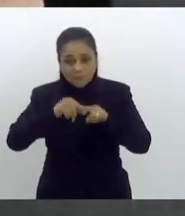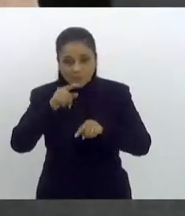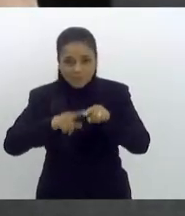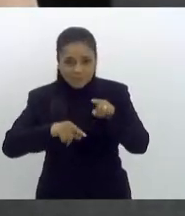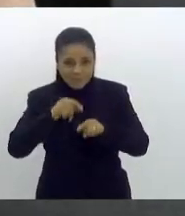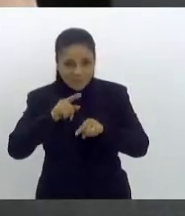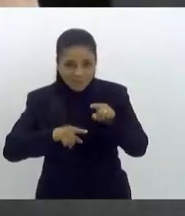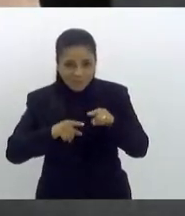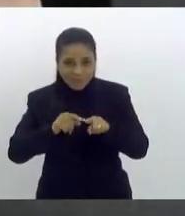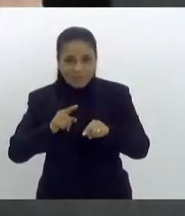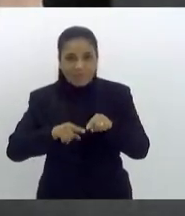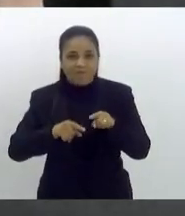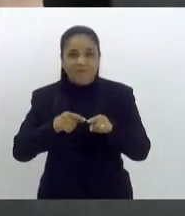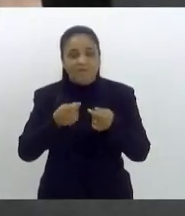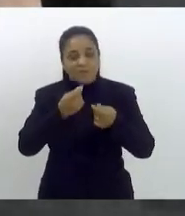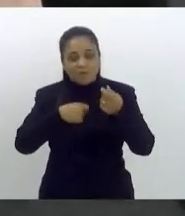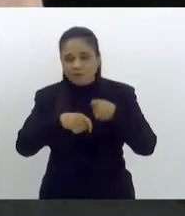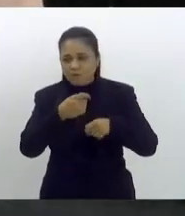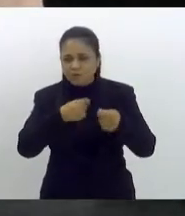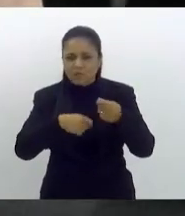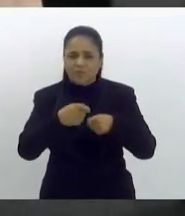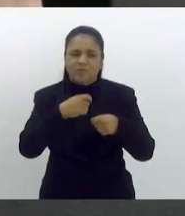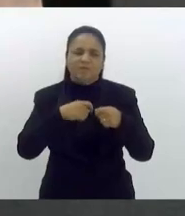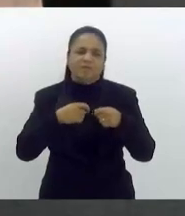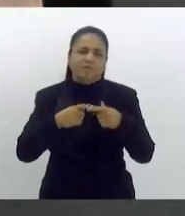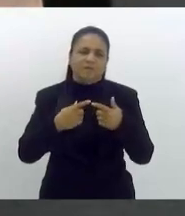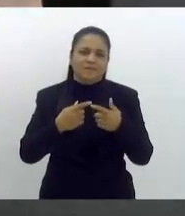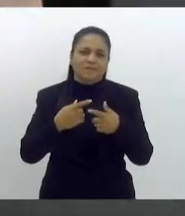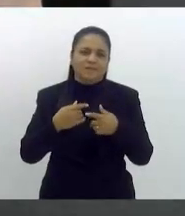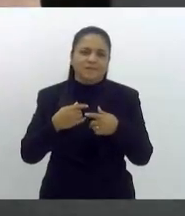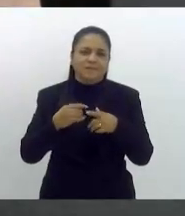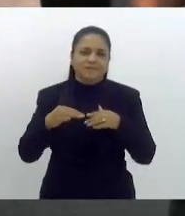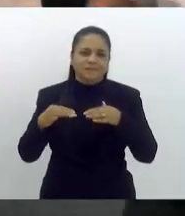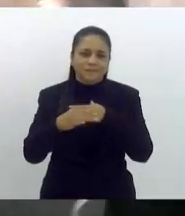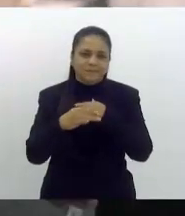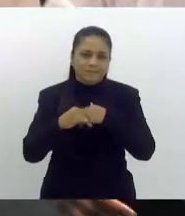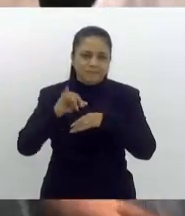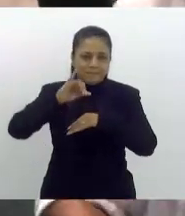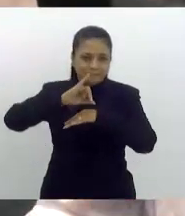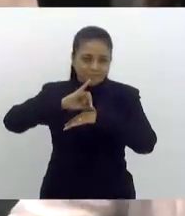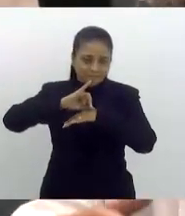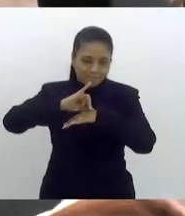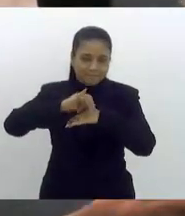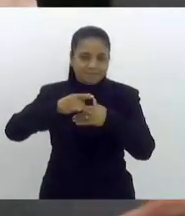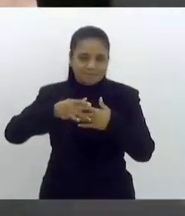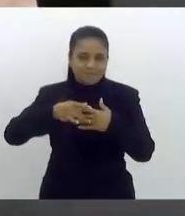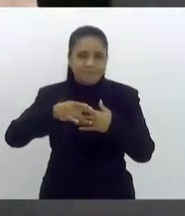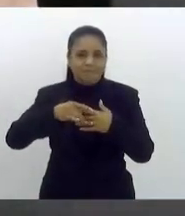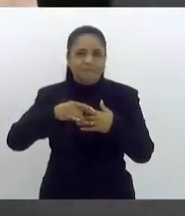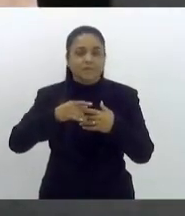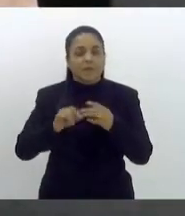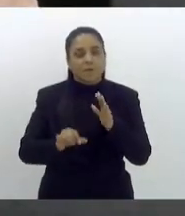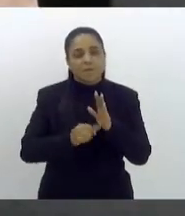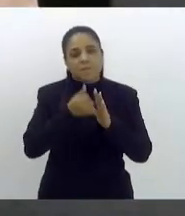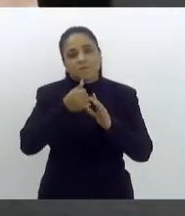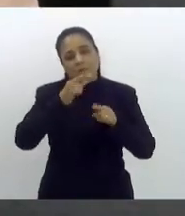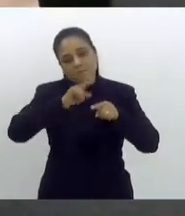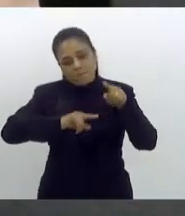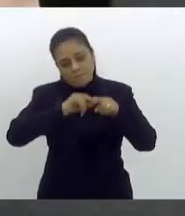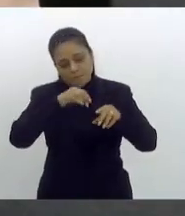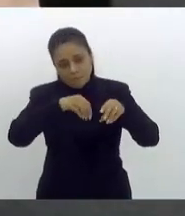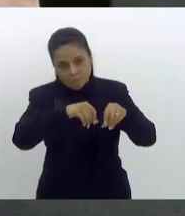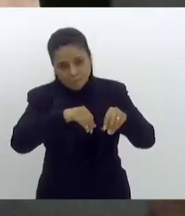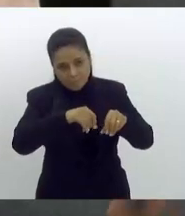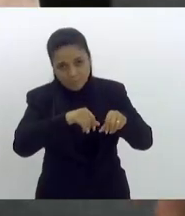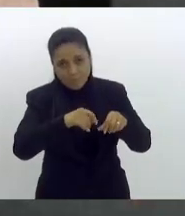das economias periféricas do Capital produtos diretamente ligados a primeira produção da terra portanto